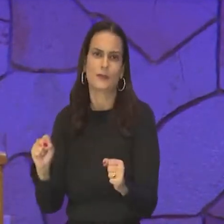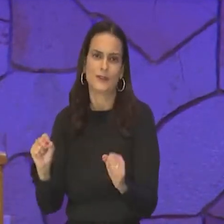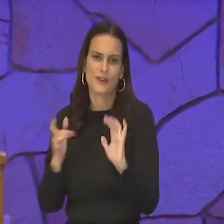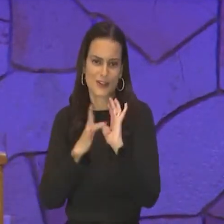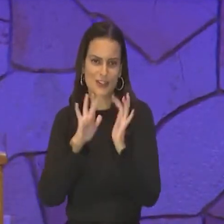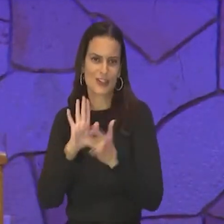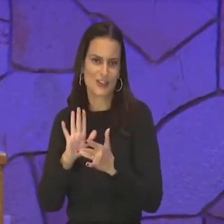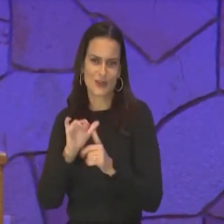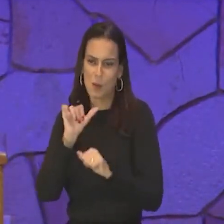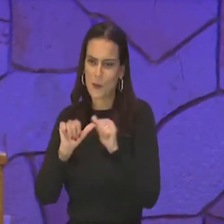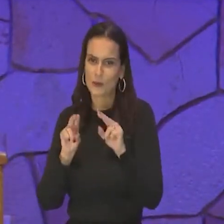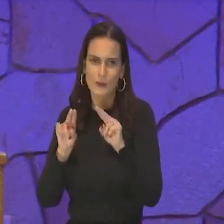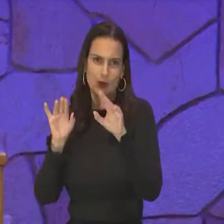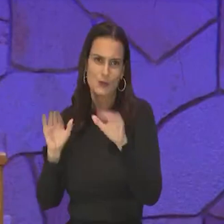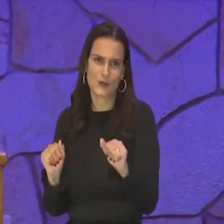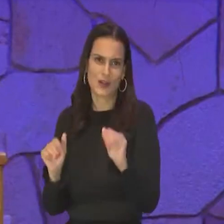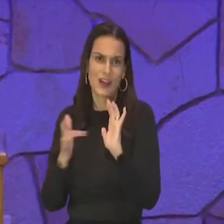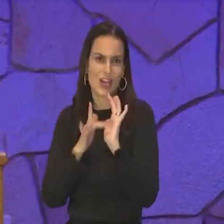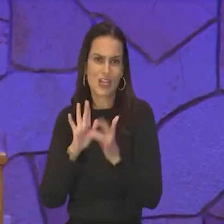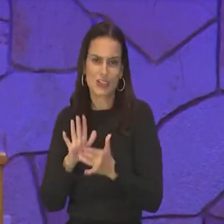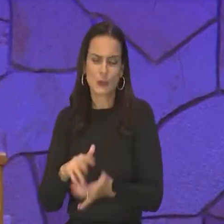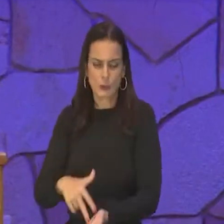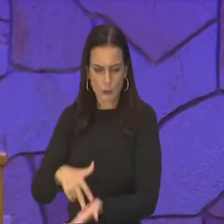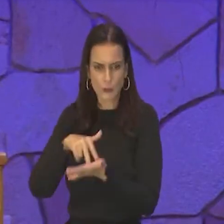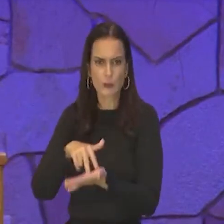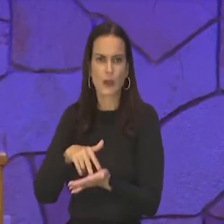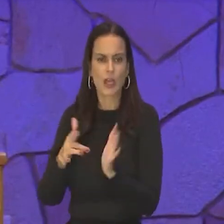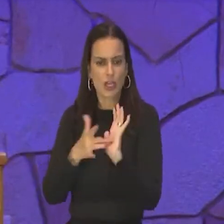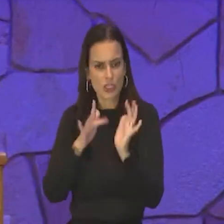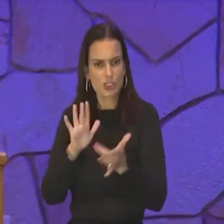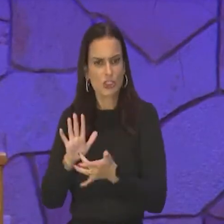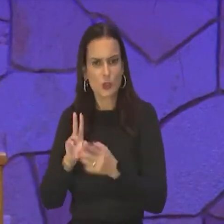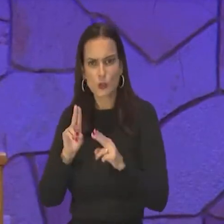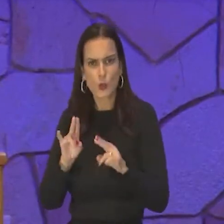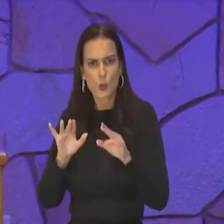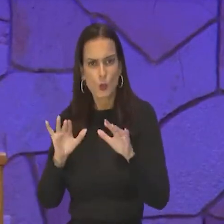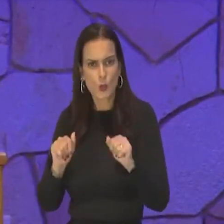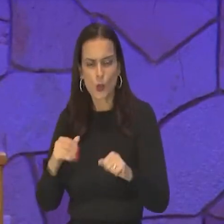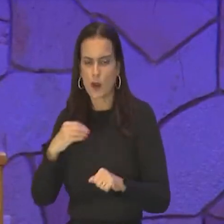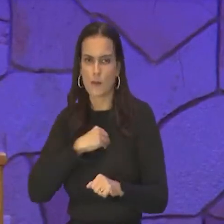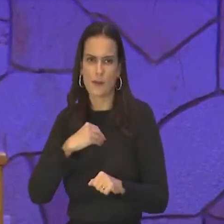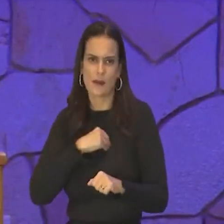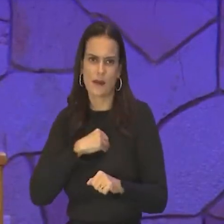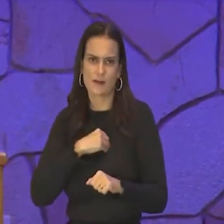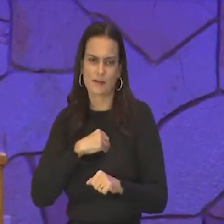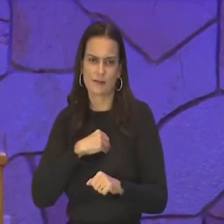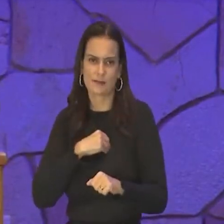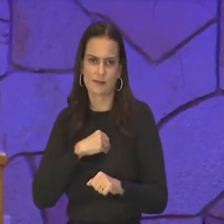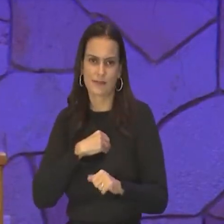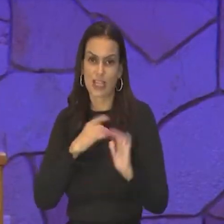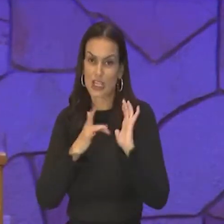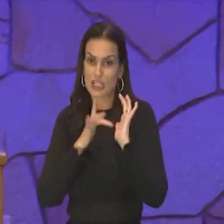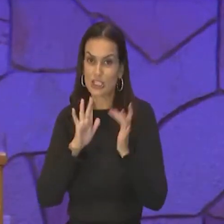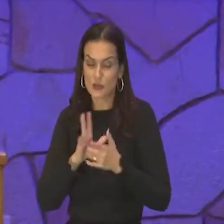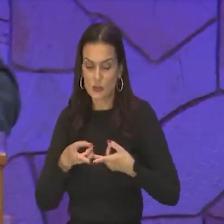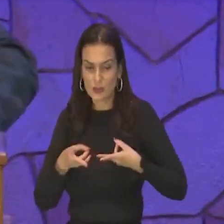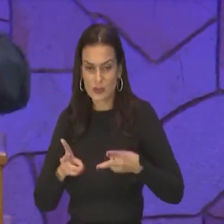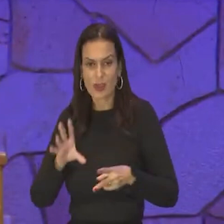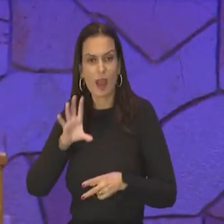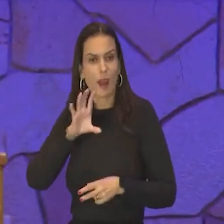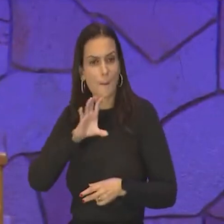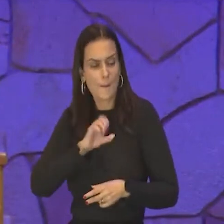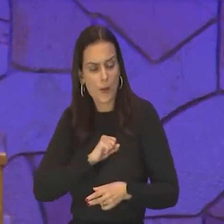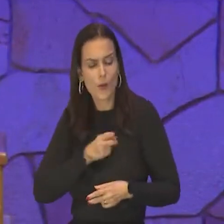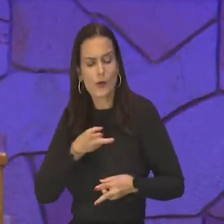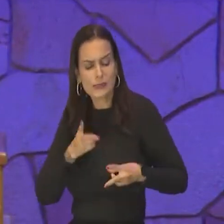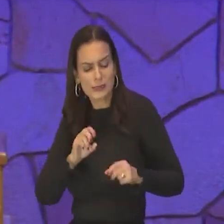Jesus imutável, o Jesus inabalável, o Jesus que nunca pecou, o Jesus que sempre amou, que